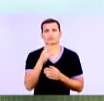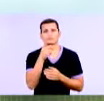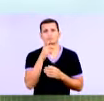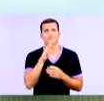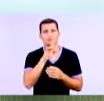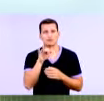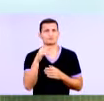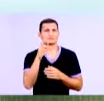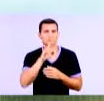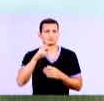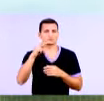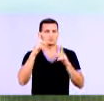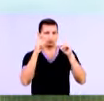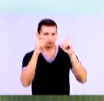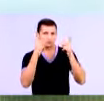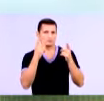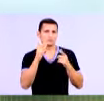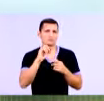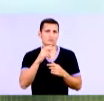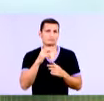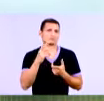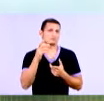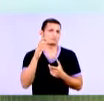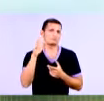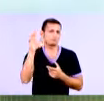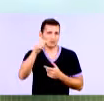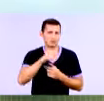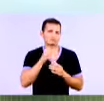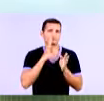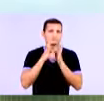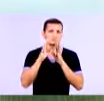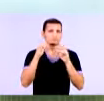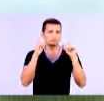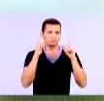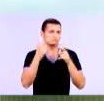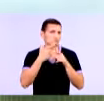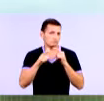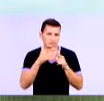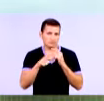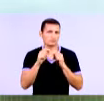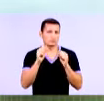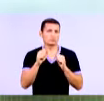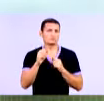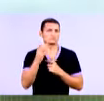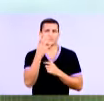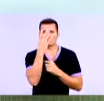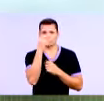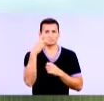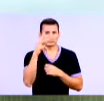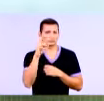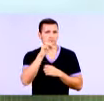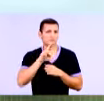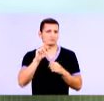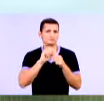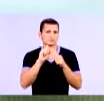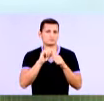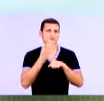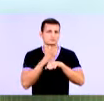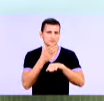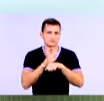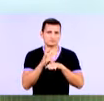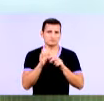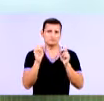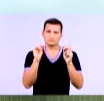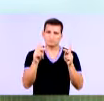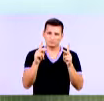câmera digital para obter aqui, você pega uma foto sua do Facebook, não tem problema, você pode usar uma foto sua para fazer essa atividade. Então, você